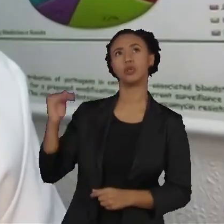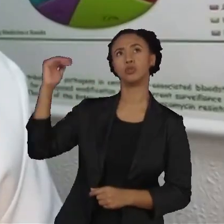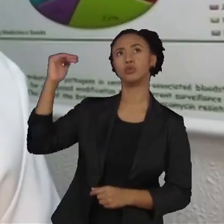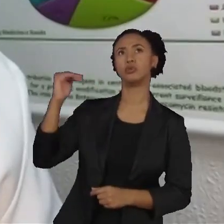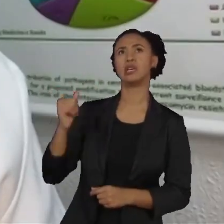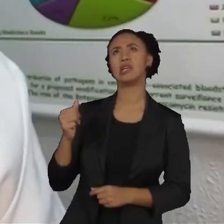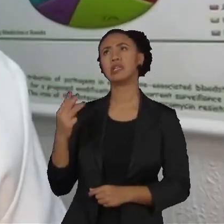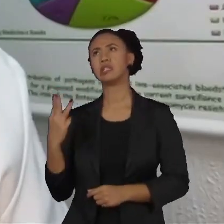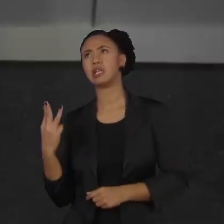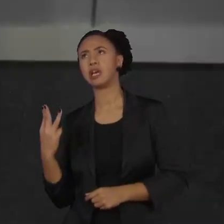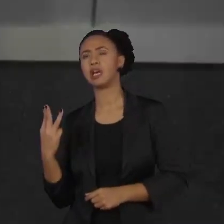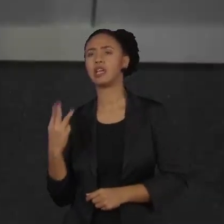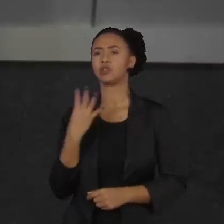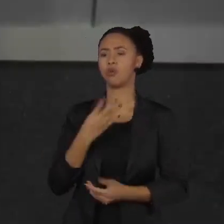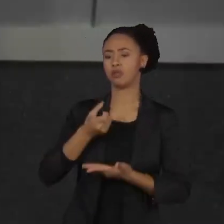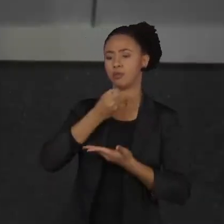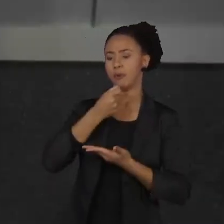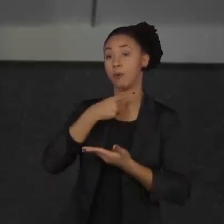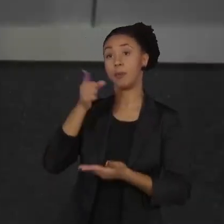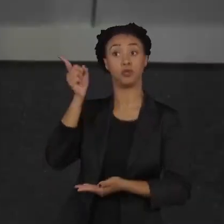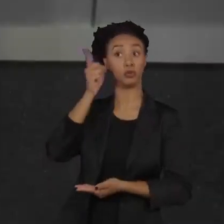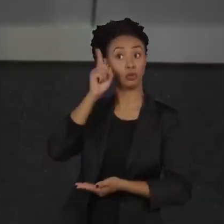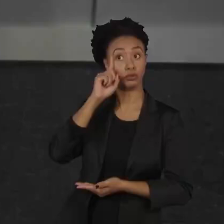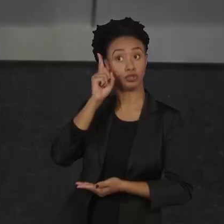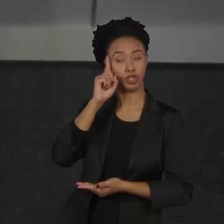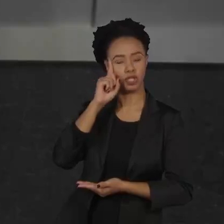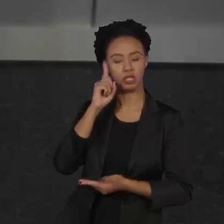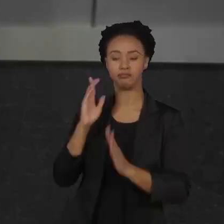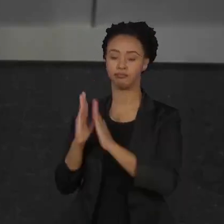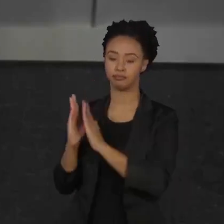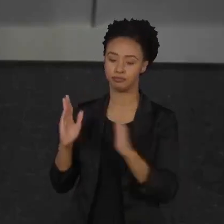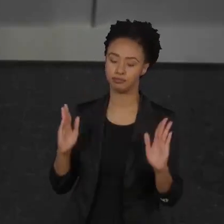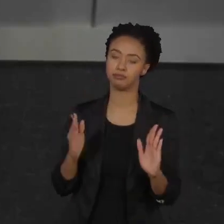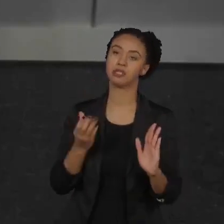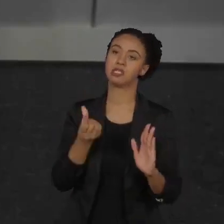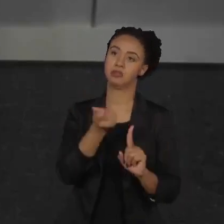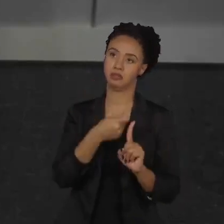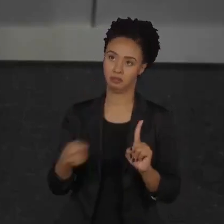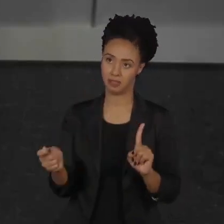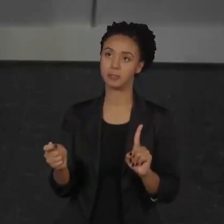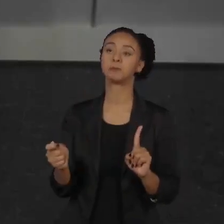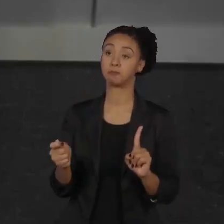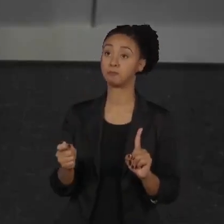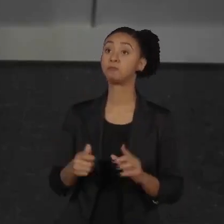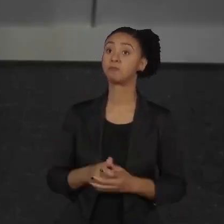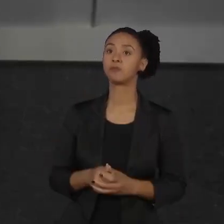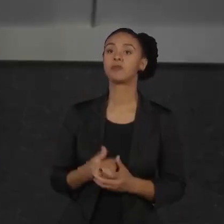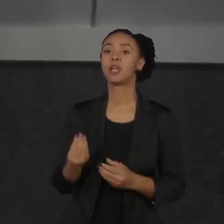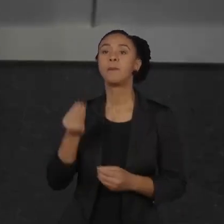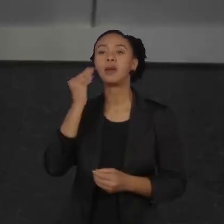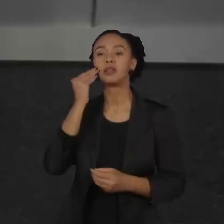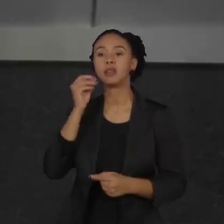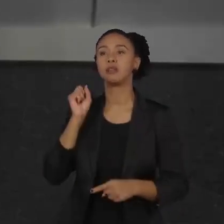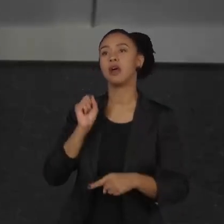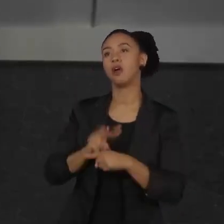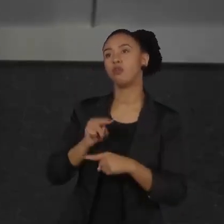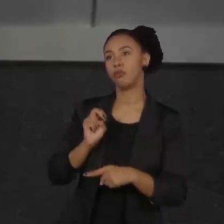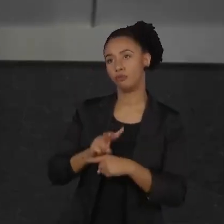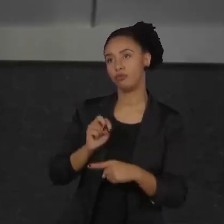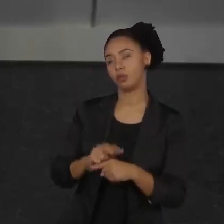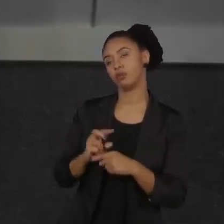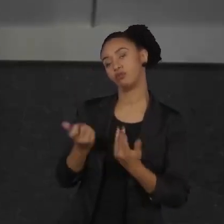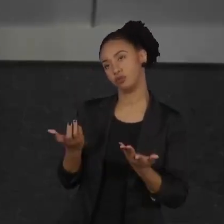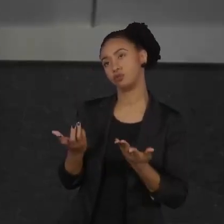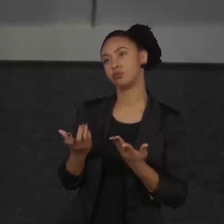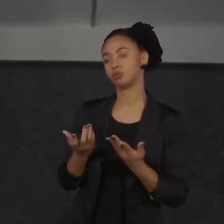3 ou 4 comprimidos ao dia. E esse tratamento dura 6 meses. Para você tentar eliminar totalmente o bacilo